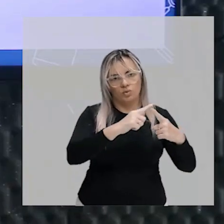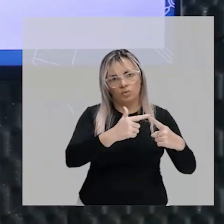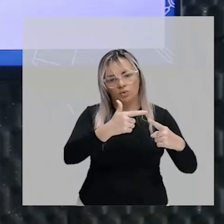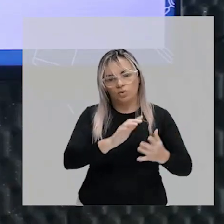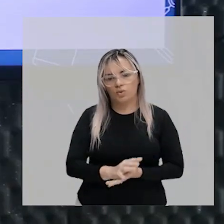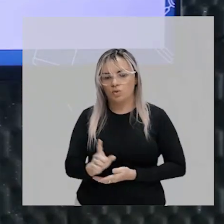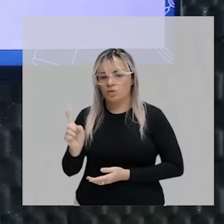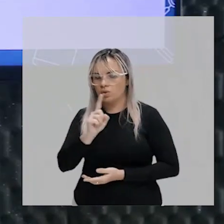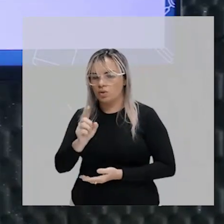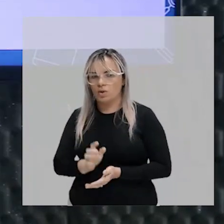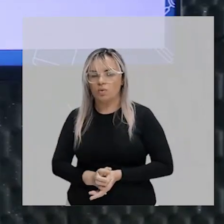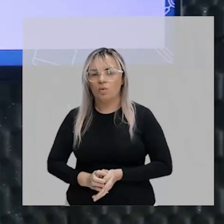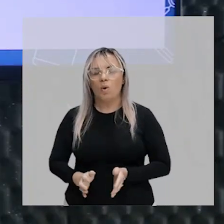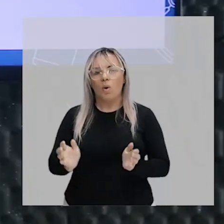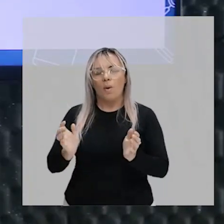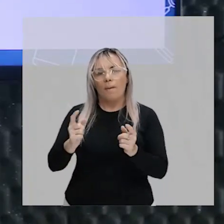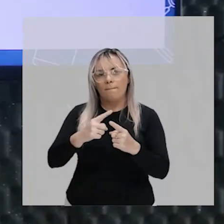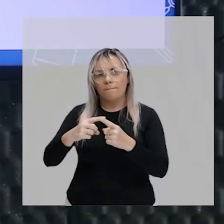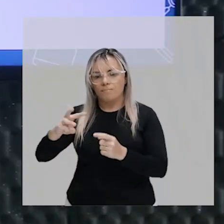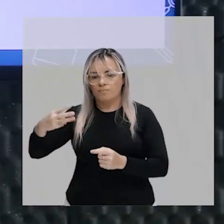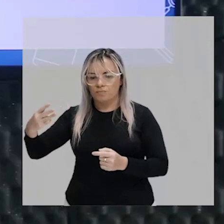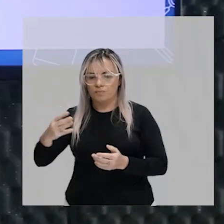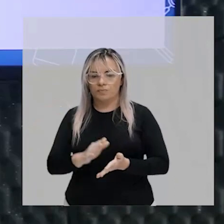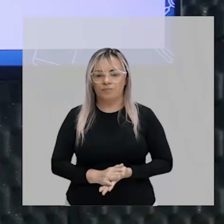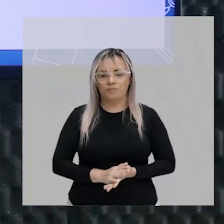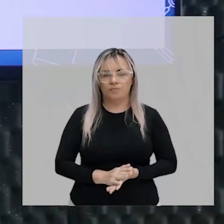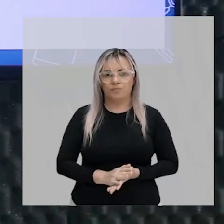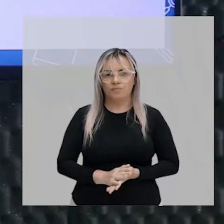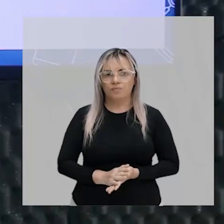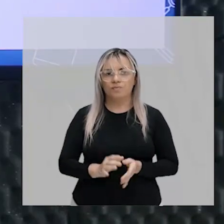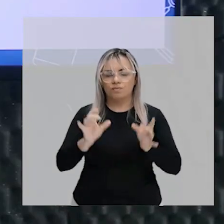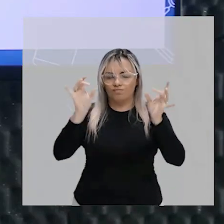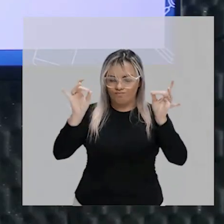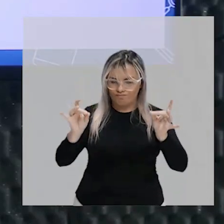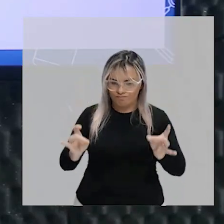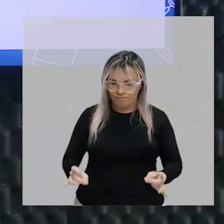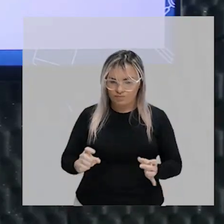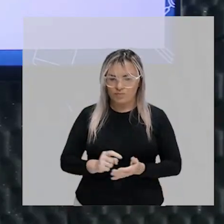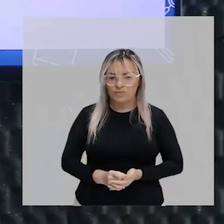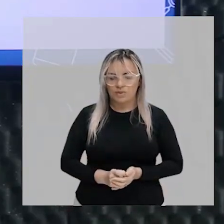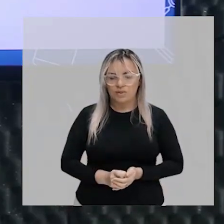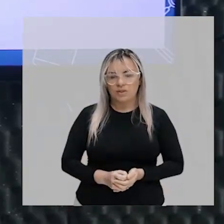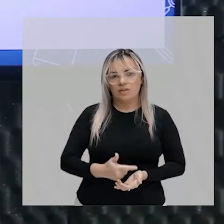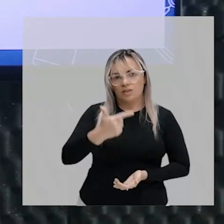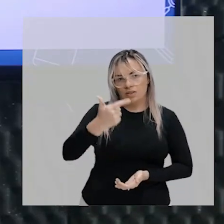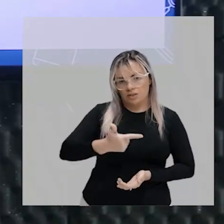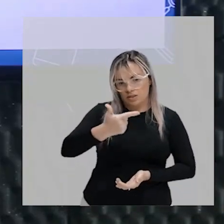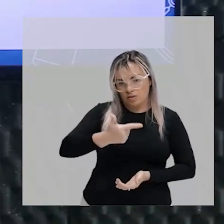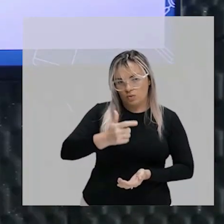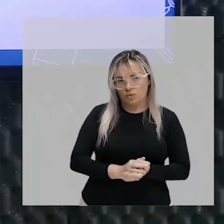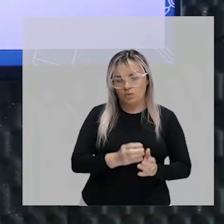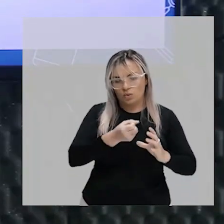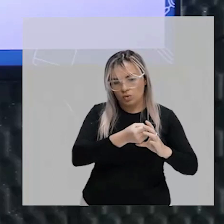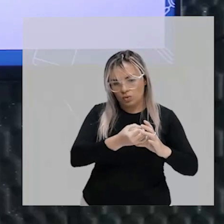específico tá dizendo que esse n não é múltiplo de três para eu encontrar o conjunto H